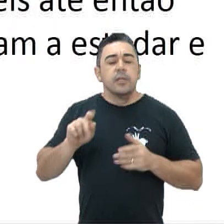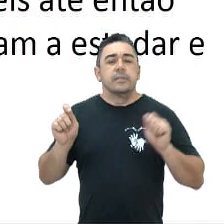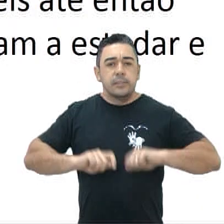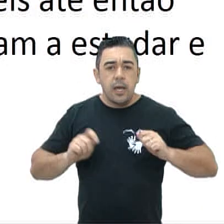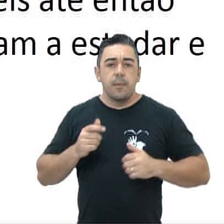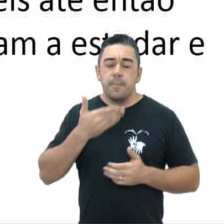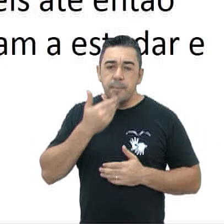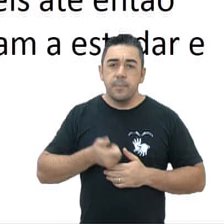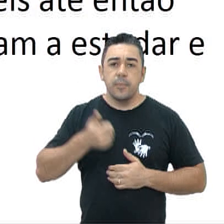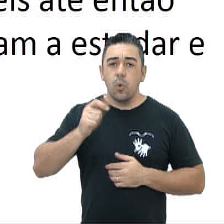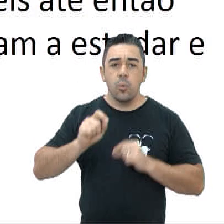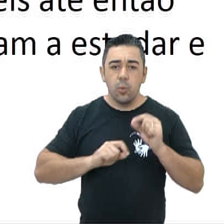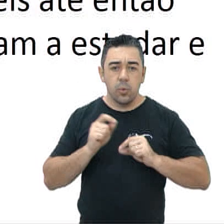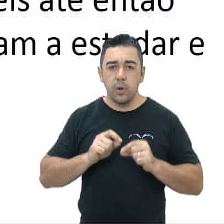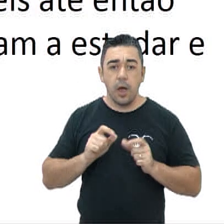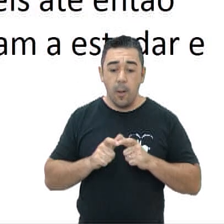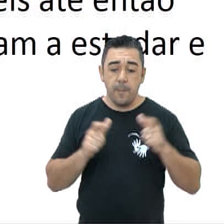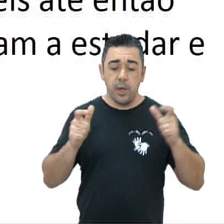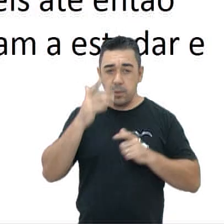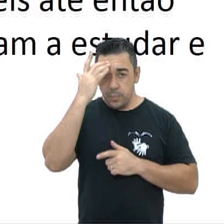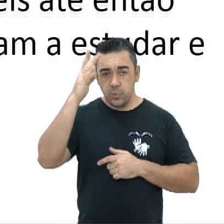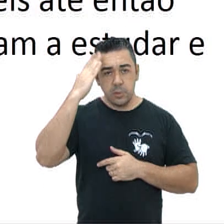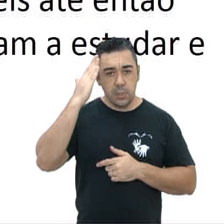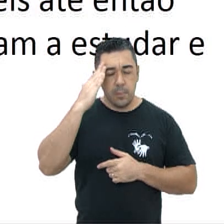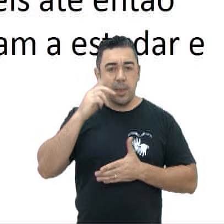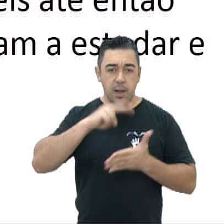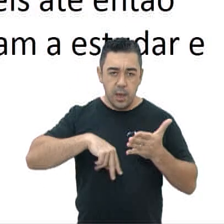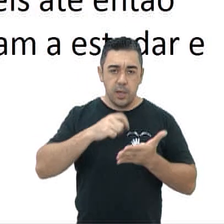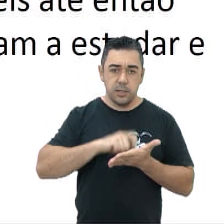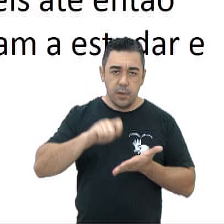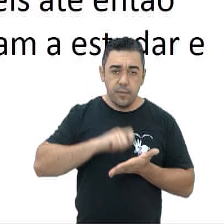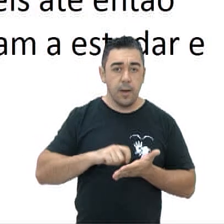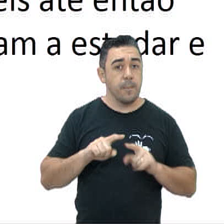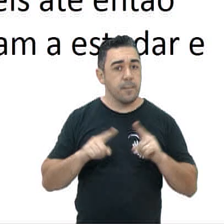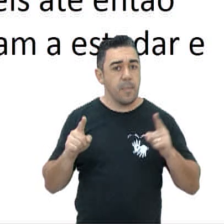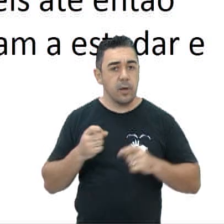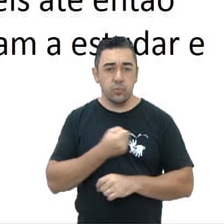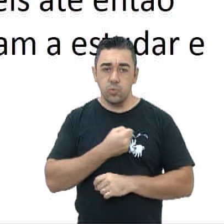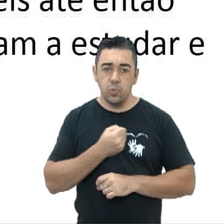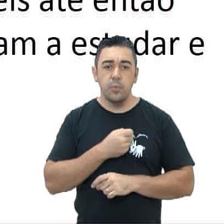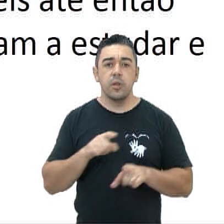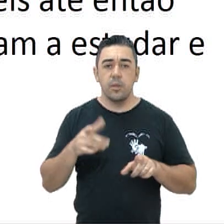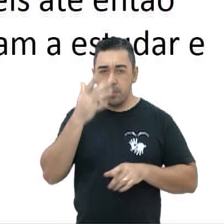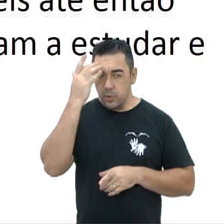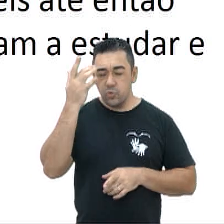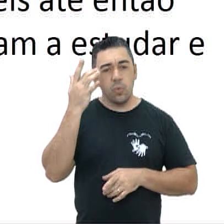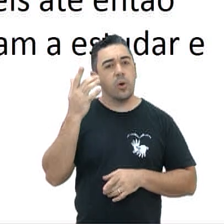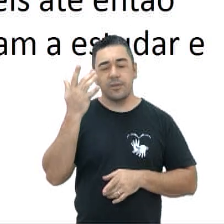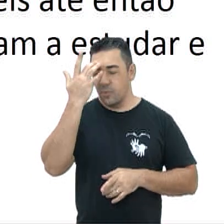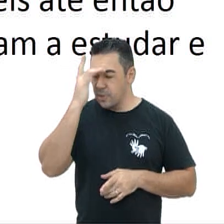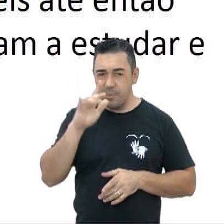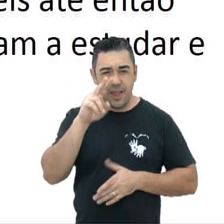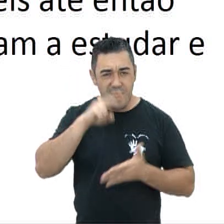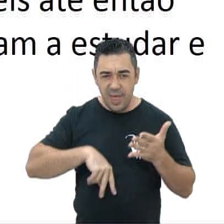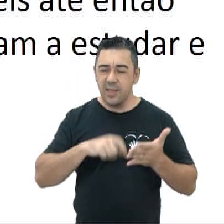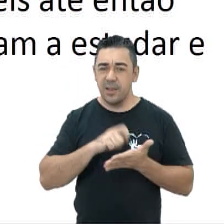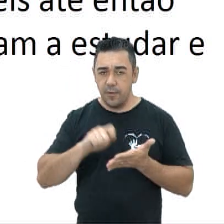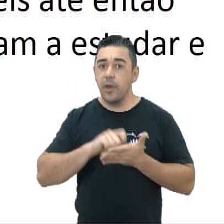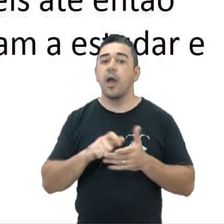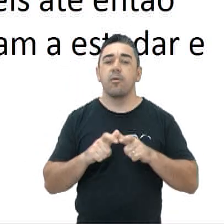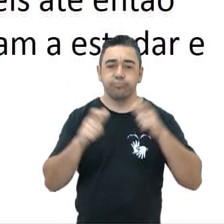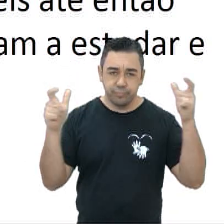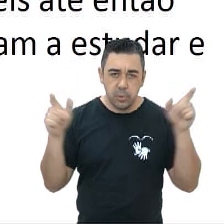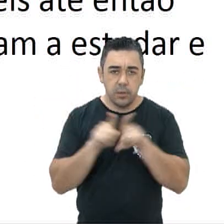possibilitar um considerável aumento no número de letrados na Europa, mas é claro que o número de analfabetos ainda era extremamente alto, tá?